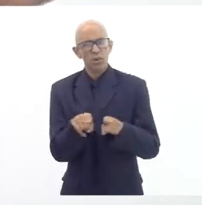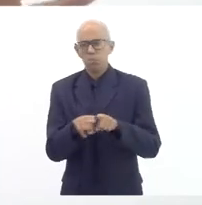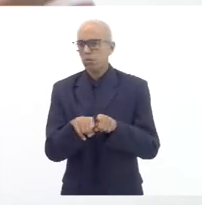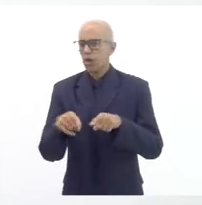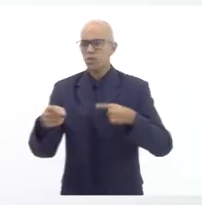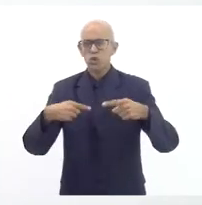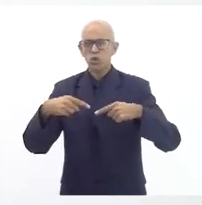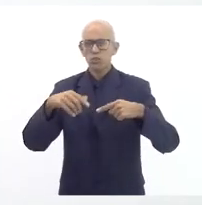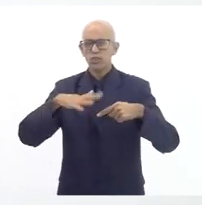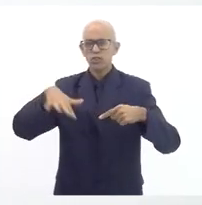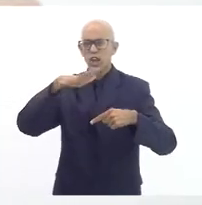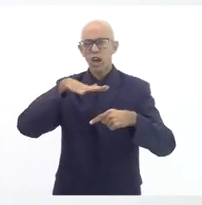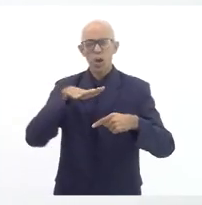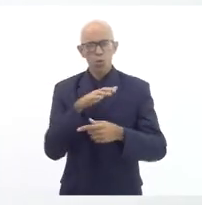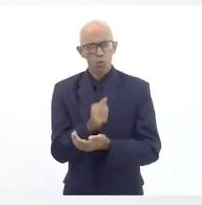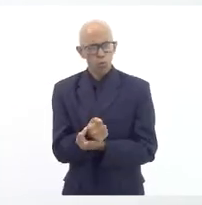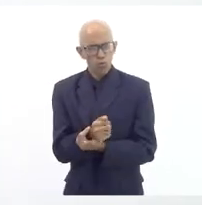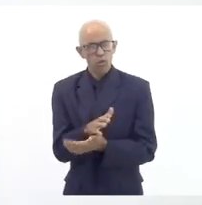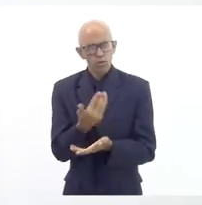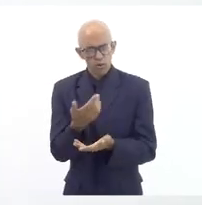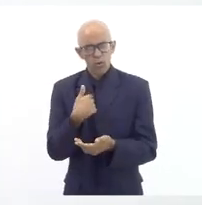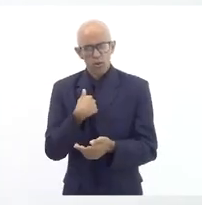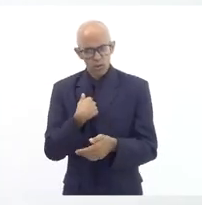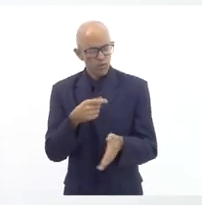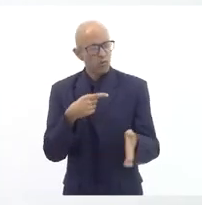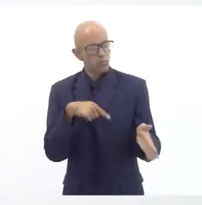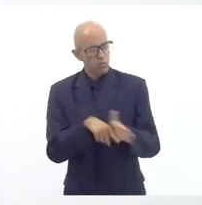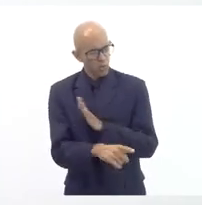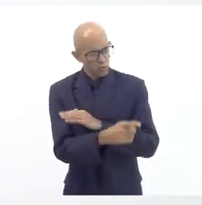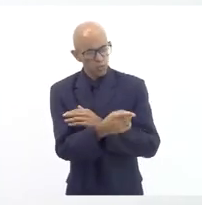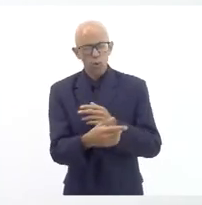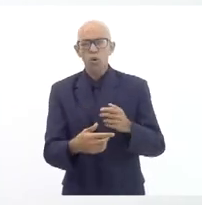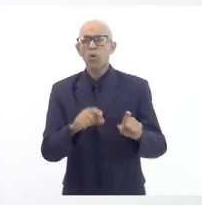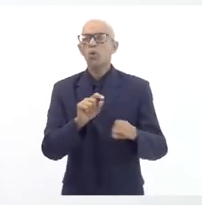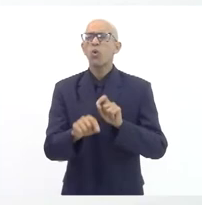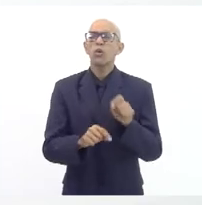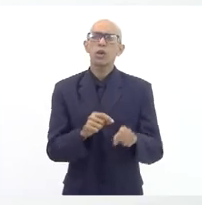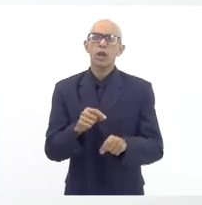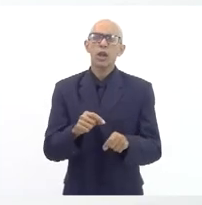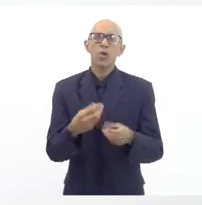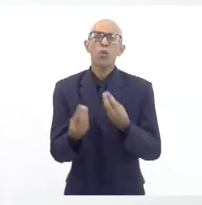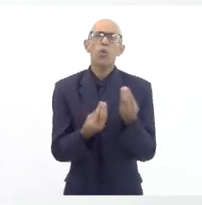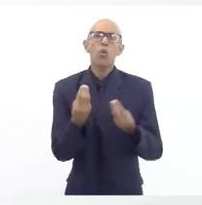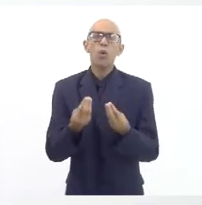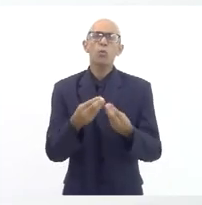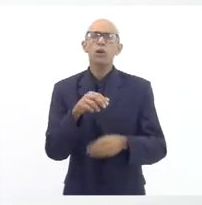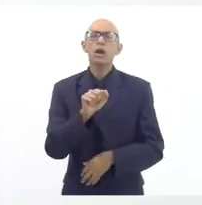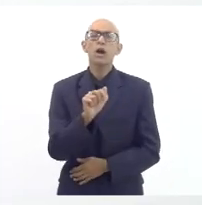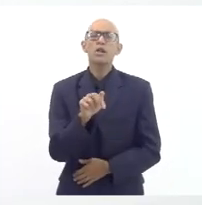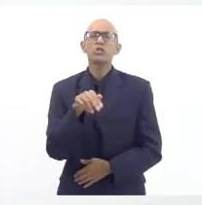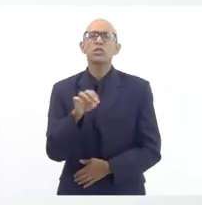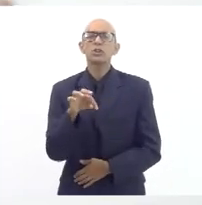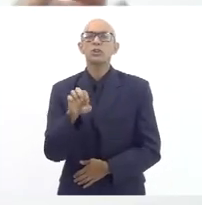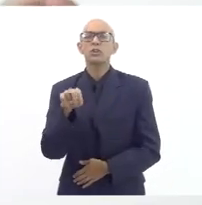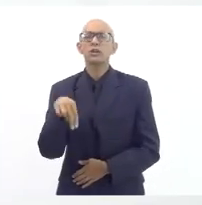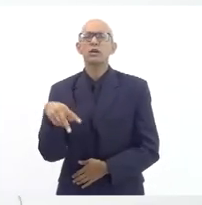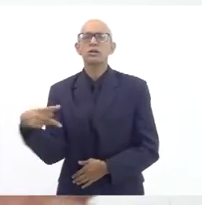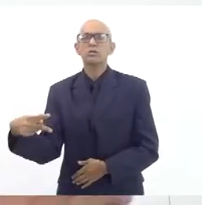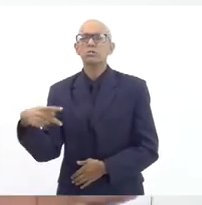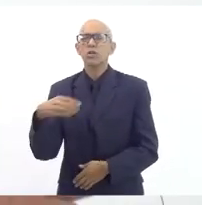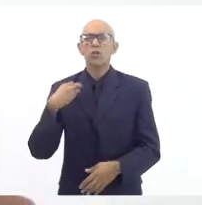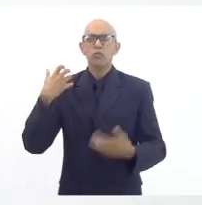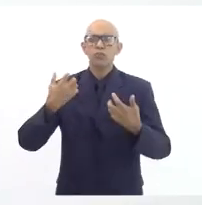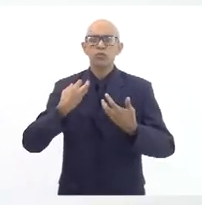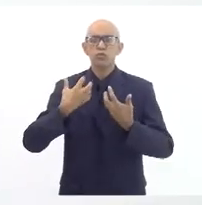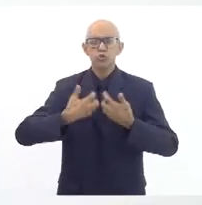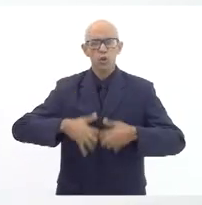Então, o meu encaminhamento é nesse sentido, para que a gente entenda efetivamente como a Getransp funciona e... Faço aqui uma menção que tem